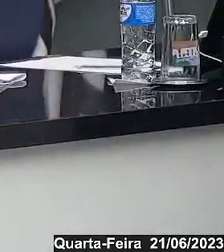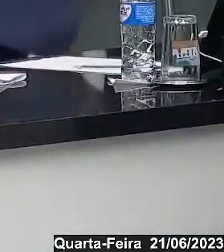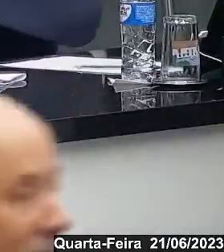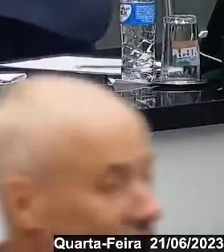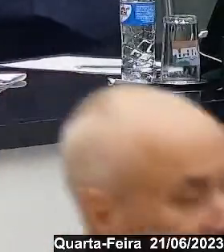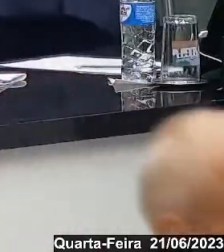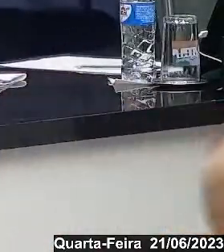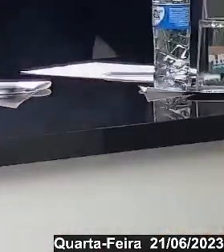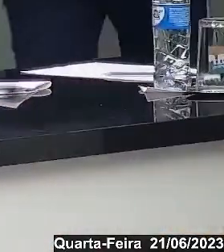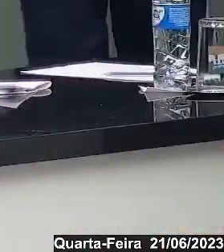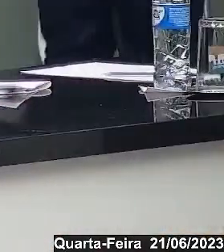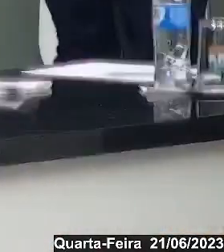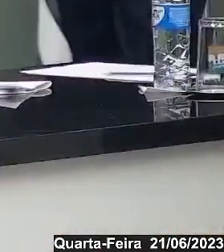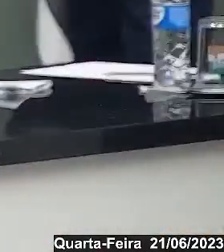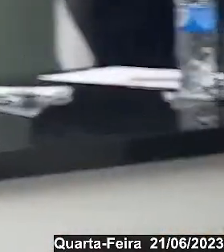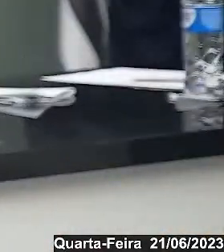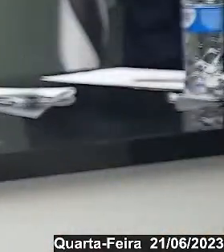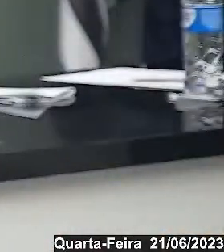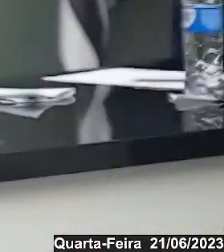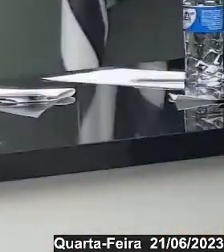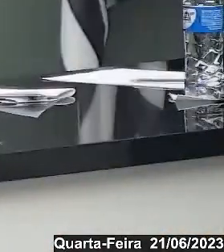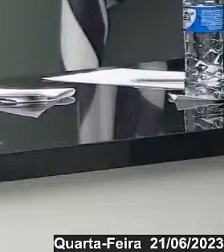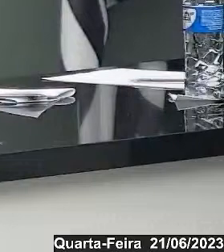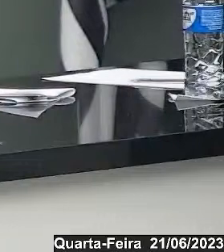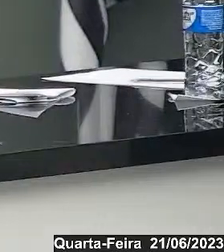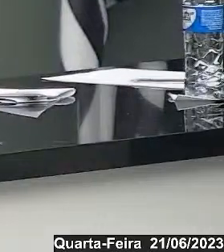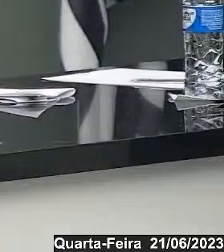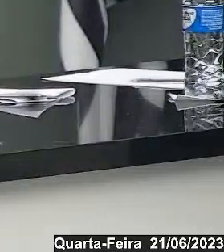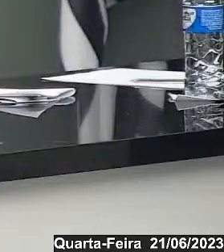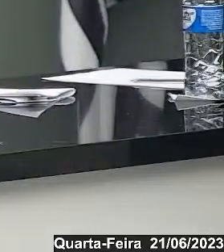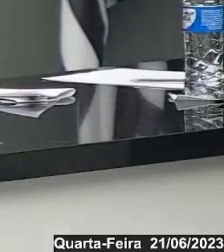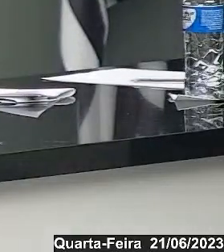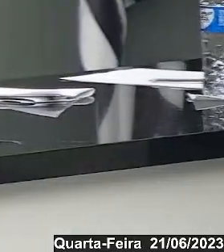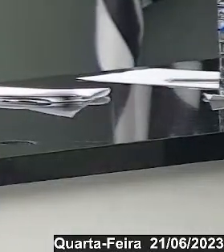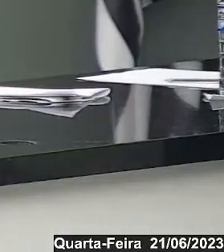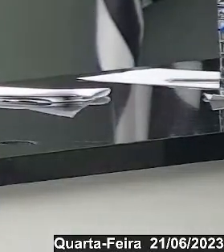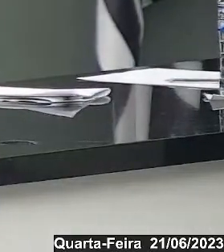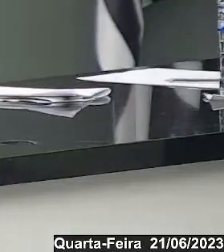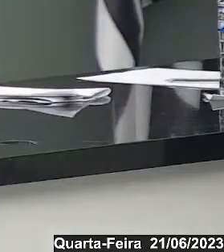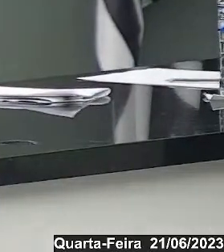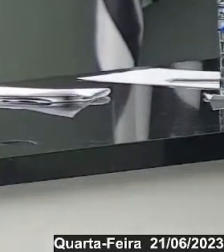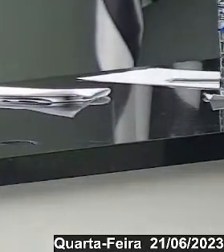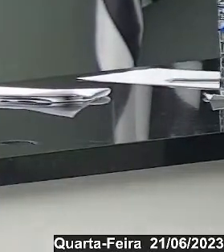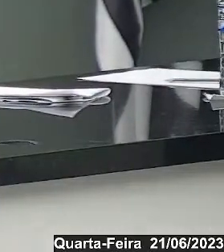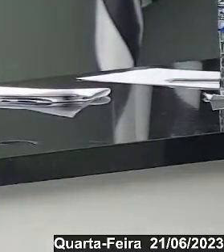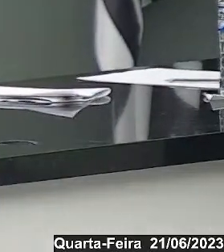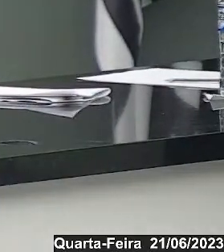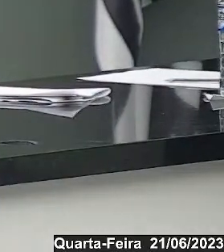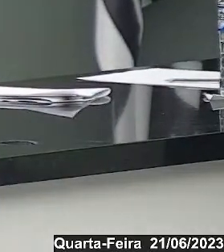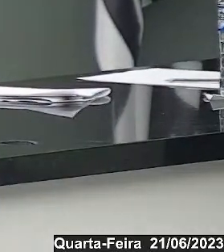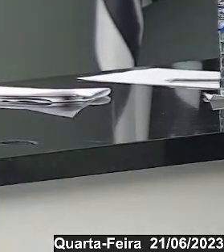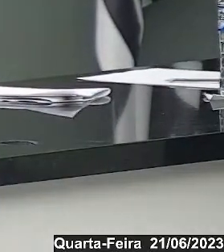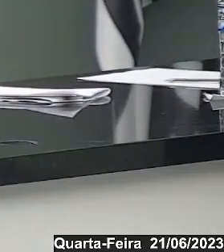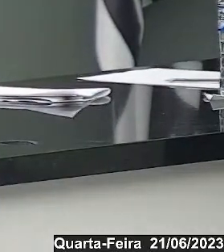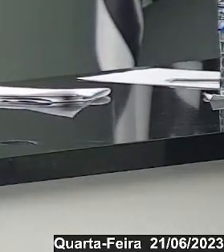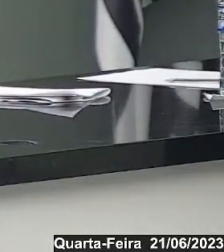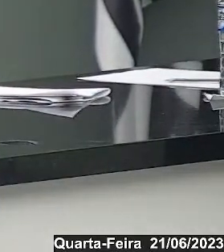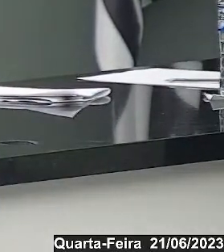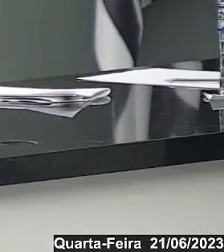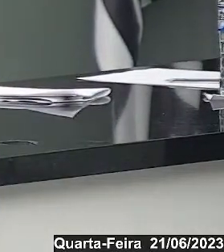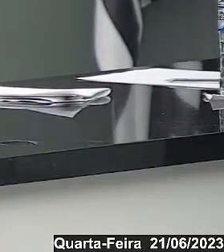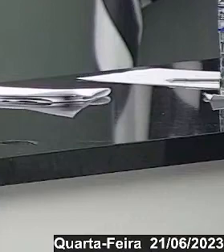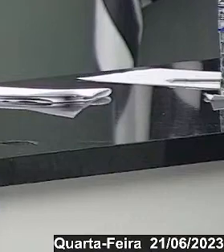público que nos assiste, os internautas e todo o público presente. Quero começar falando aqui